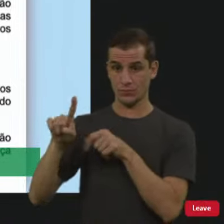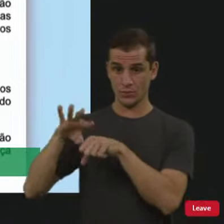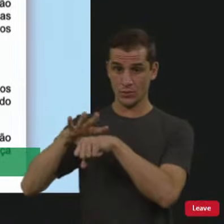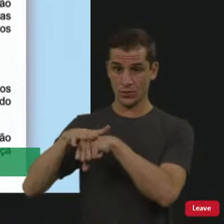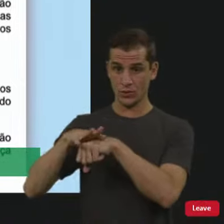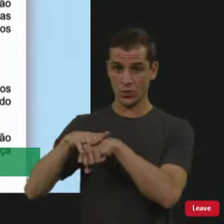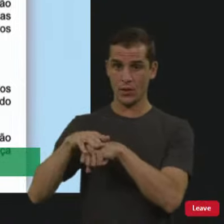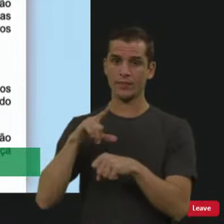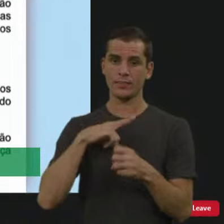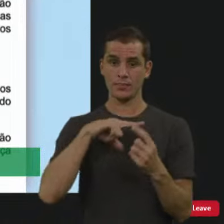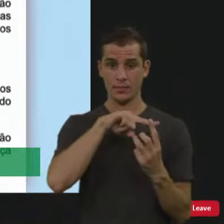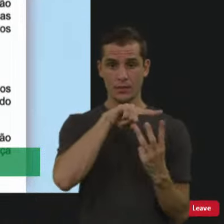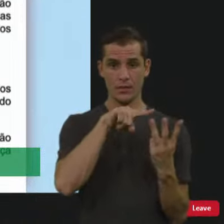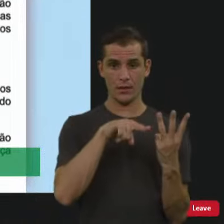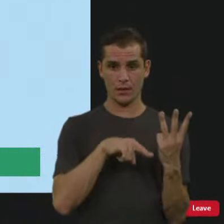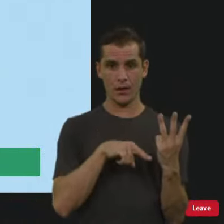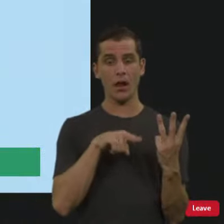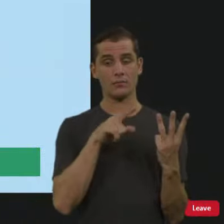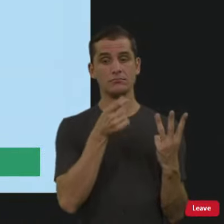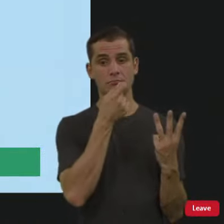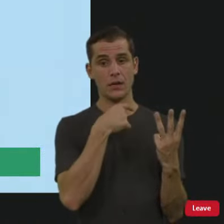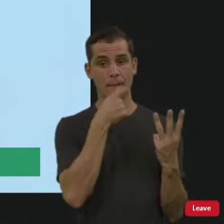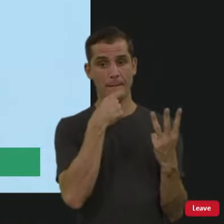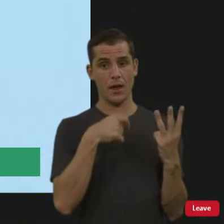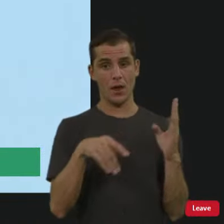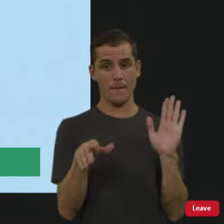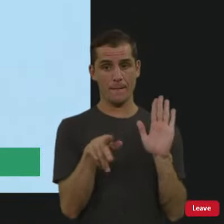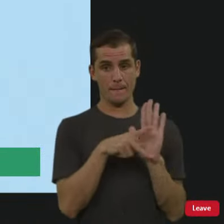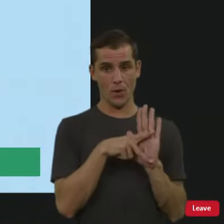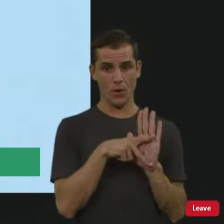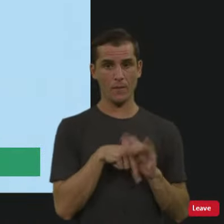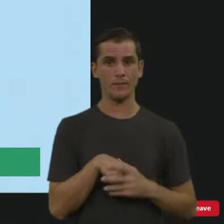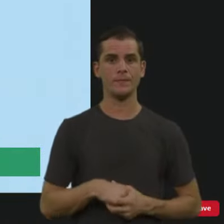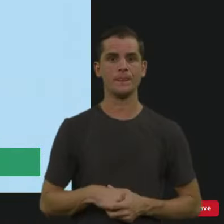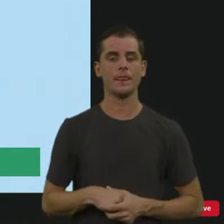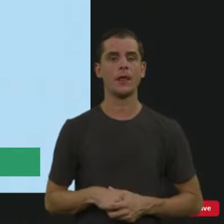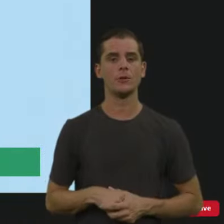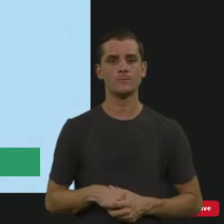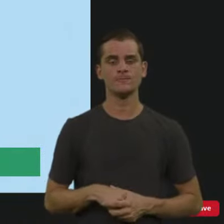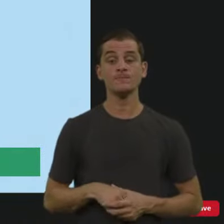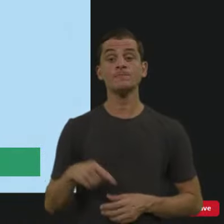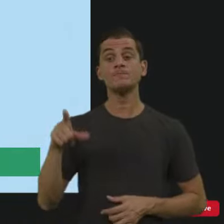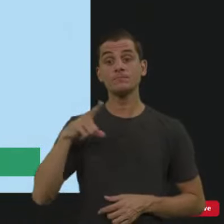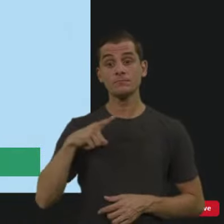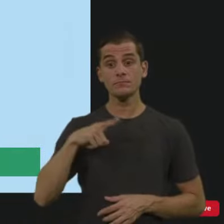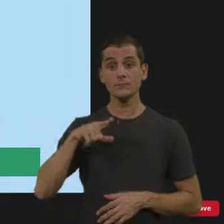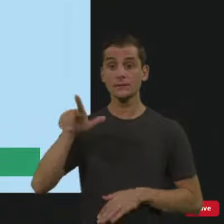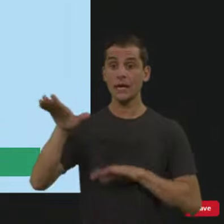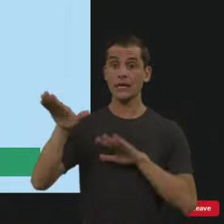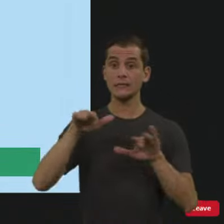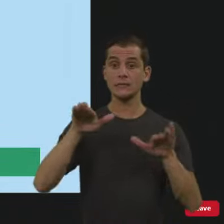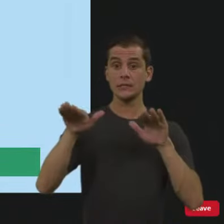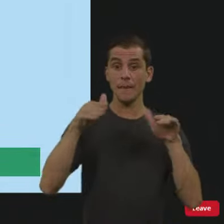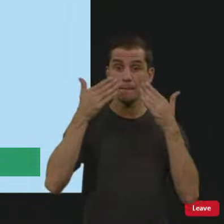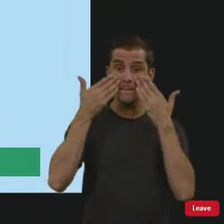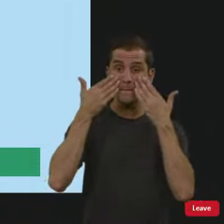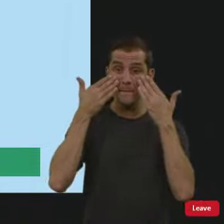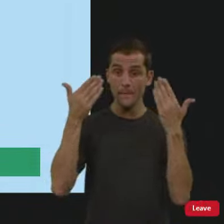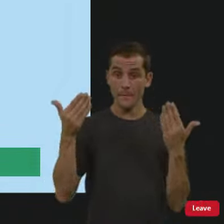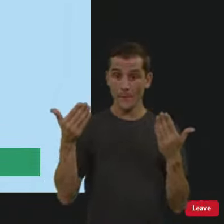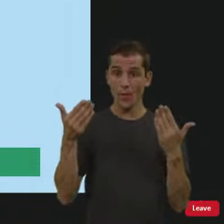danazol e ácido tranexâmico. E agora está tendo, então, uma chamada pública para, pelo menos,